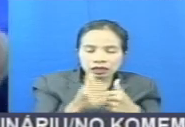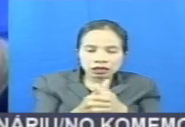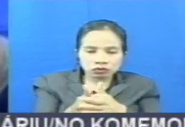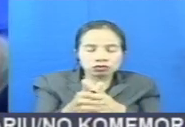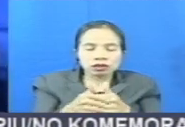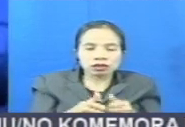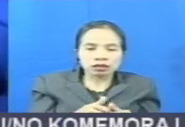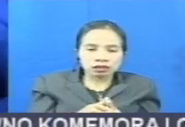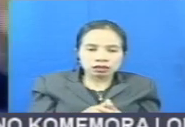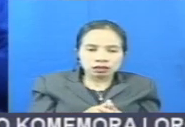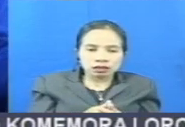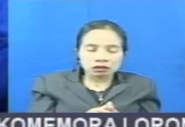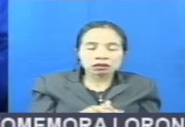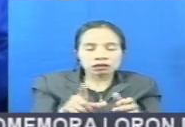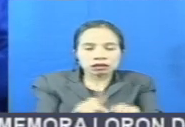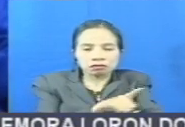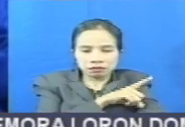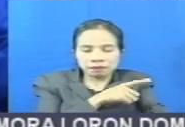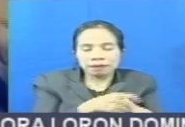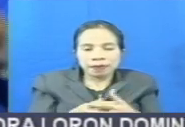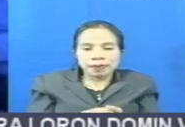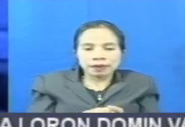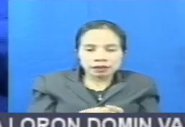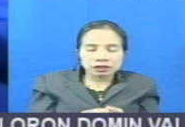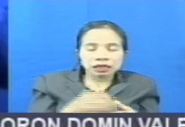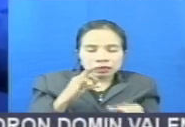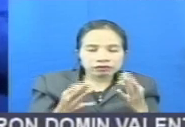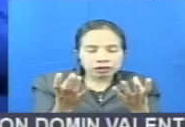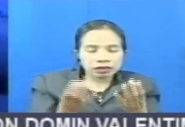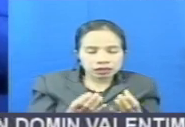cira, né, também prolonga. Deve ser a cara que tu,